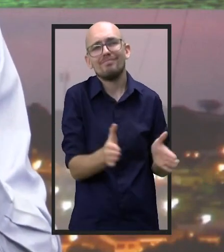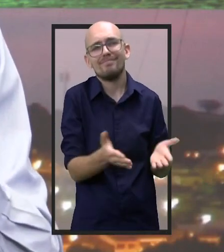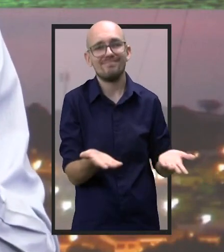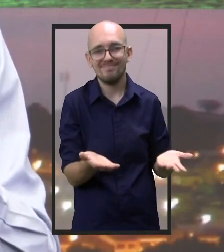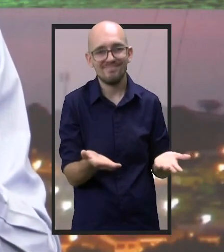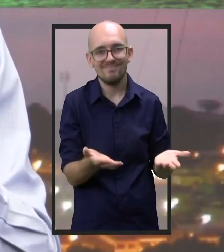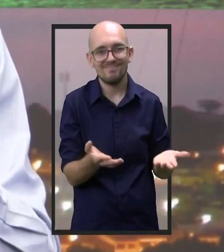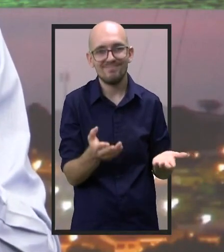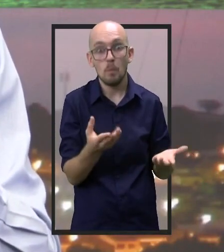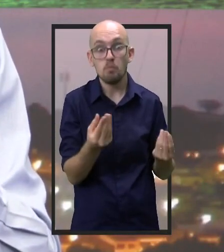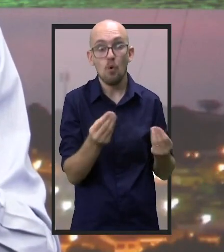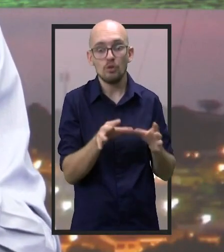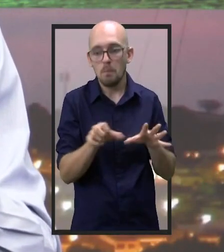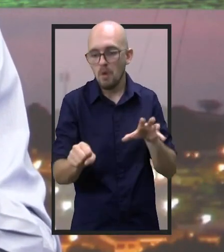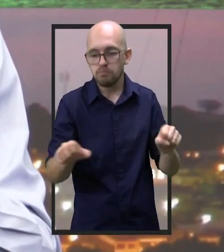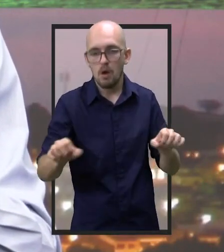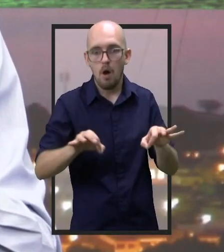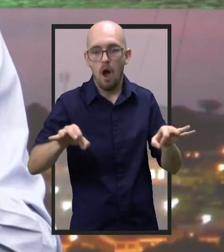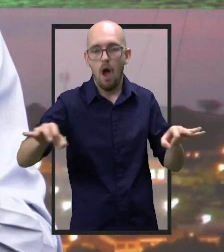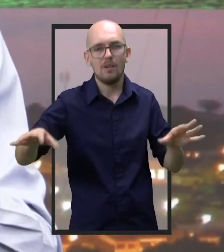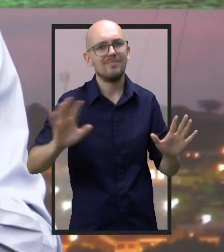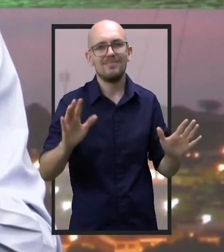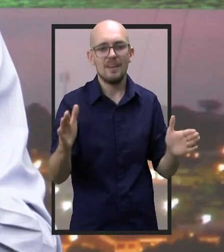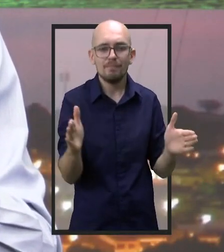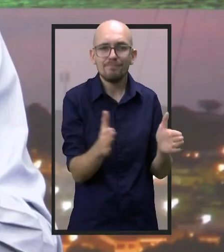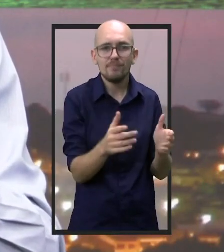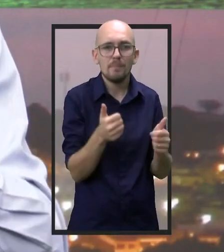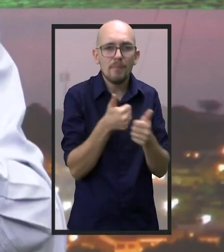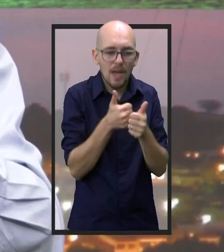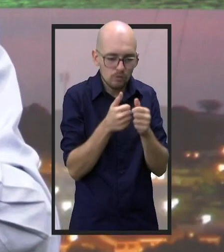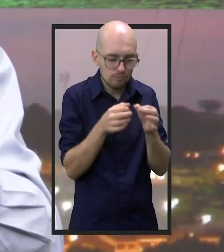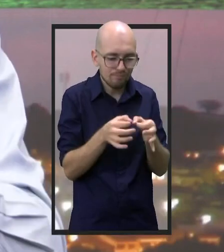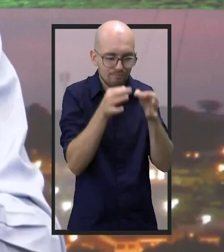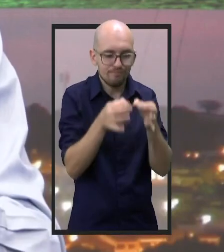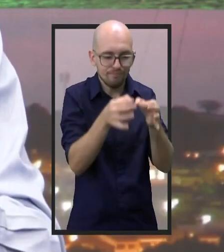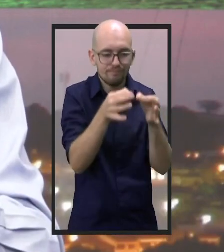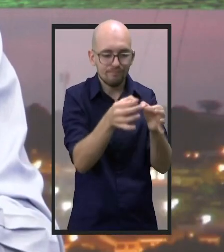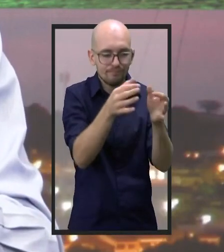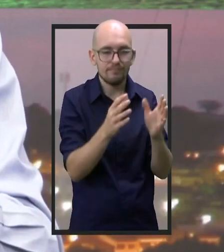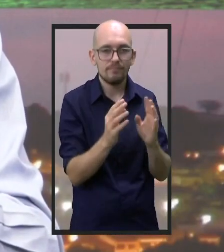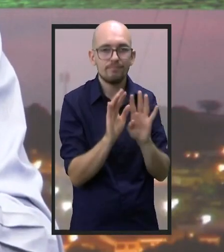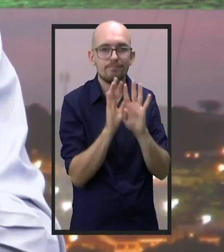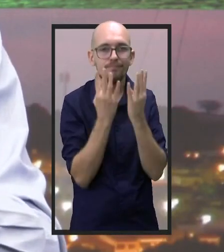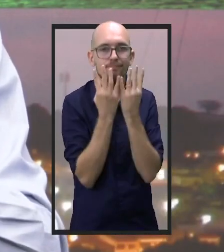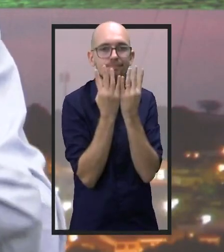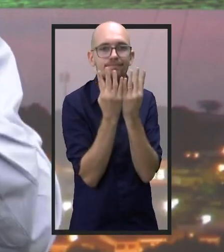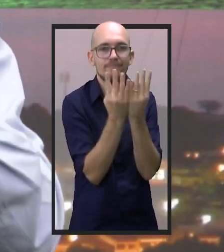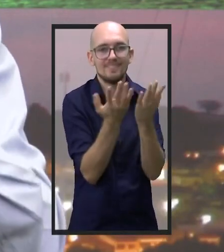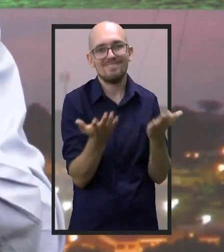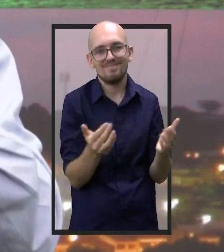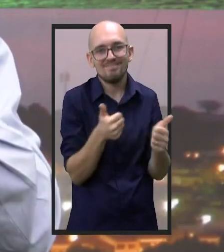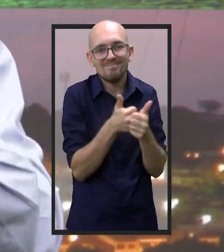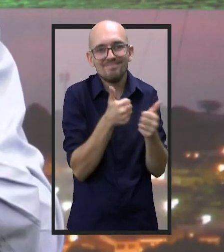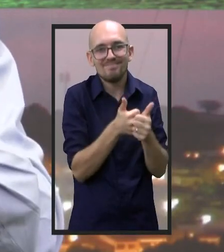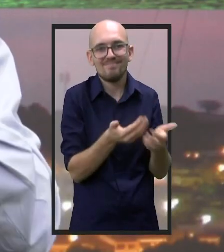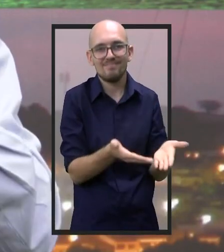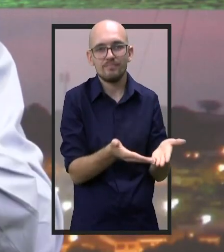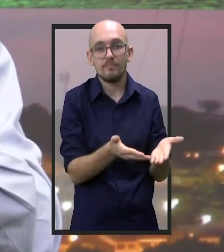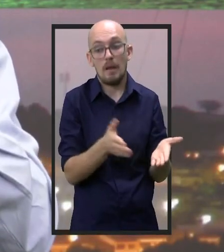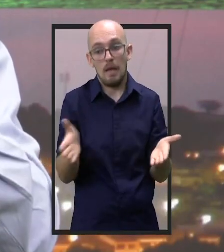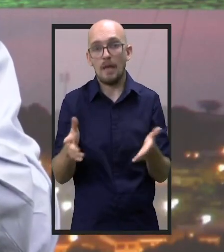na contextualização, nós podemos crescer horizontal, que não é a verve, nós podemos crescer